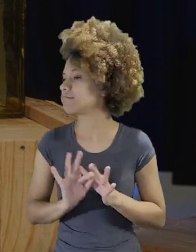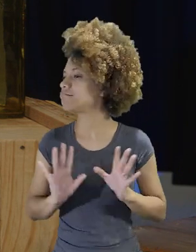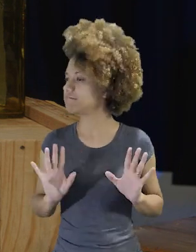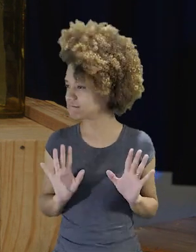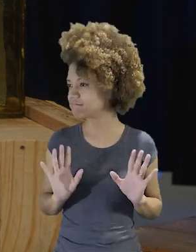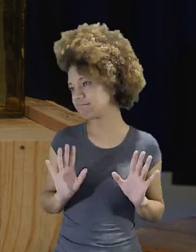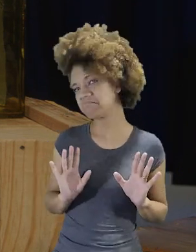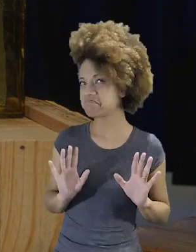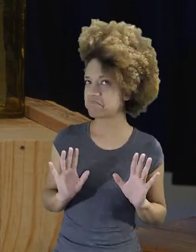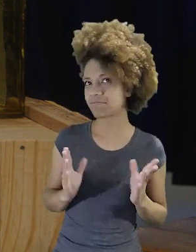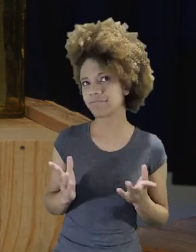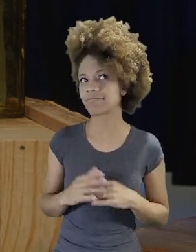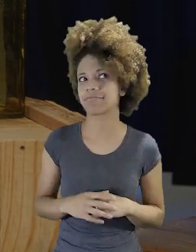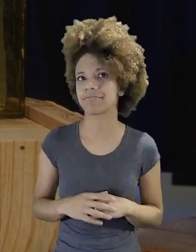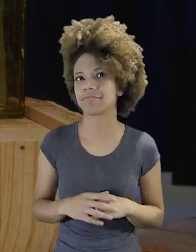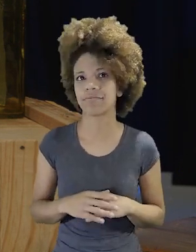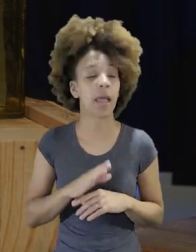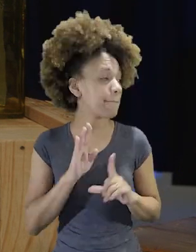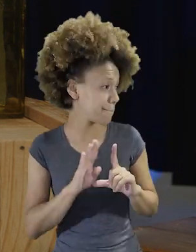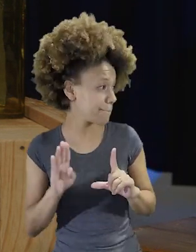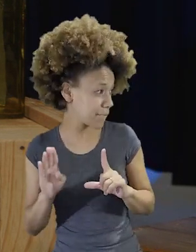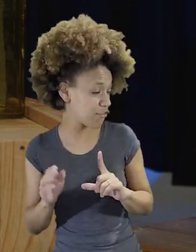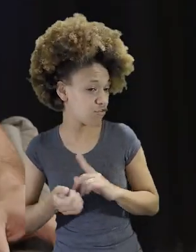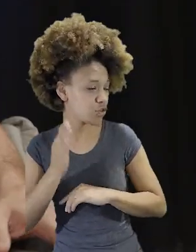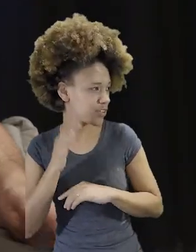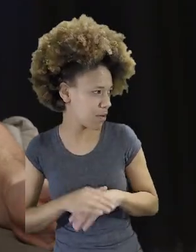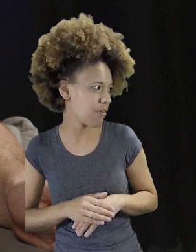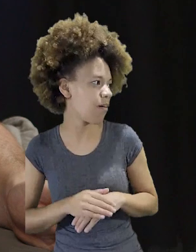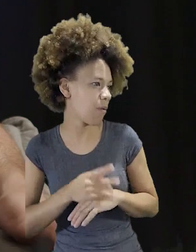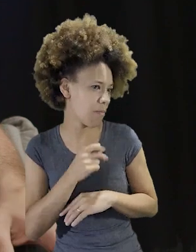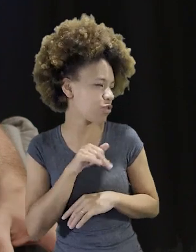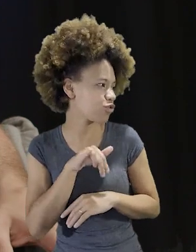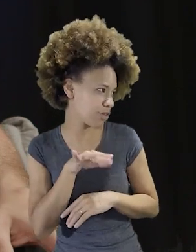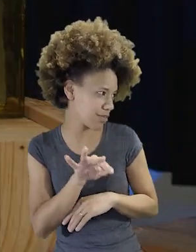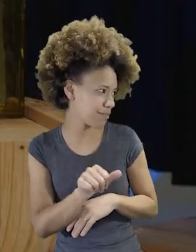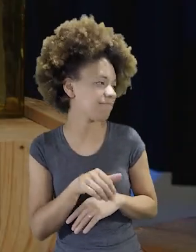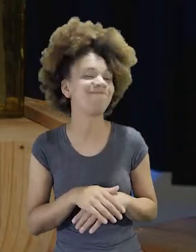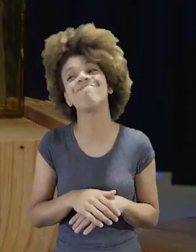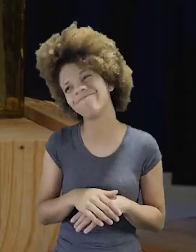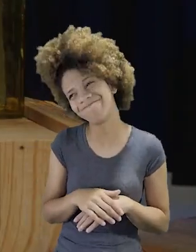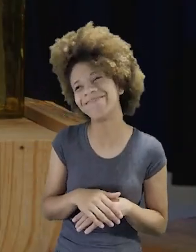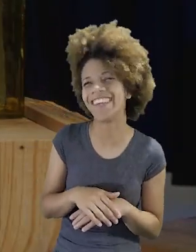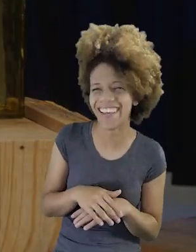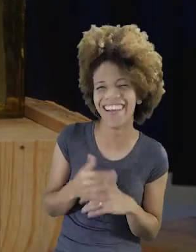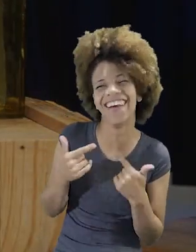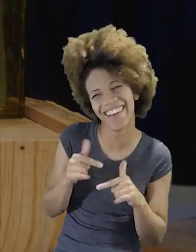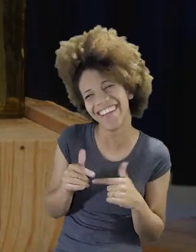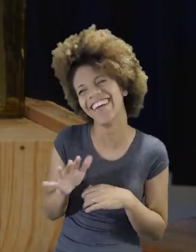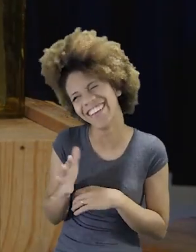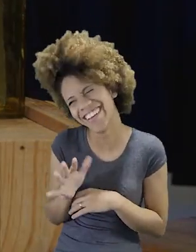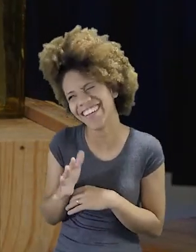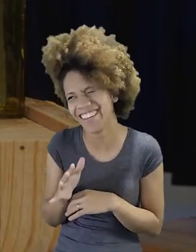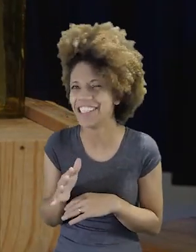que fosse mais descontraído é tipo Big Brother fodeu Projota Talvez